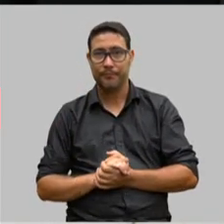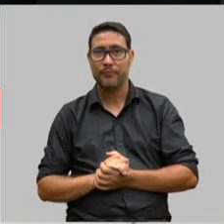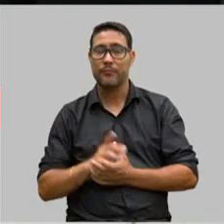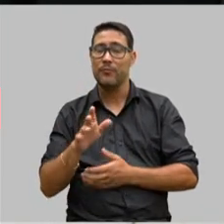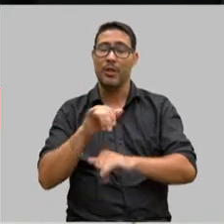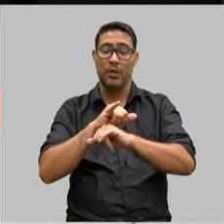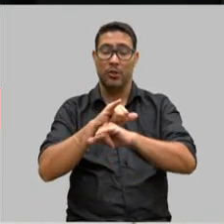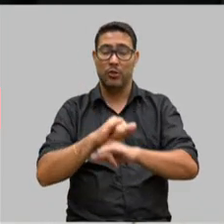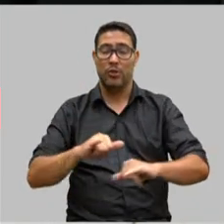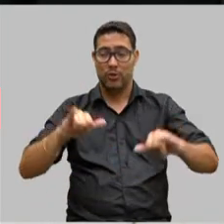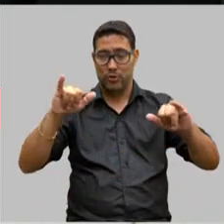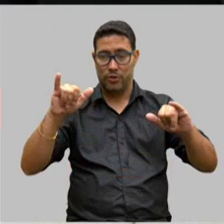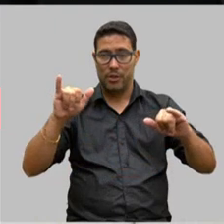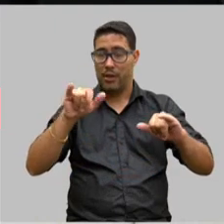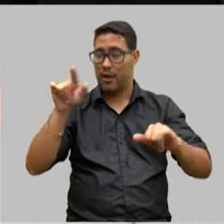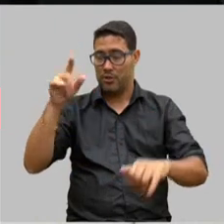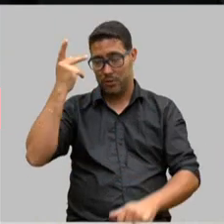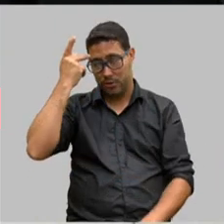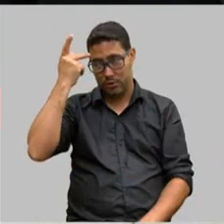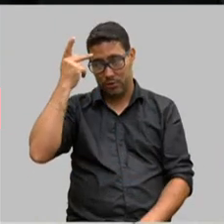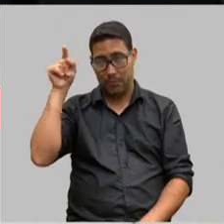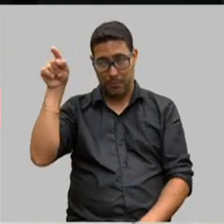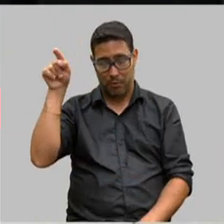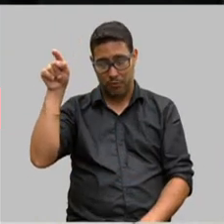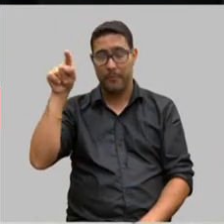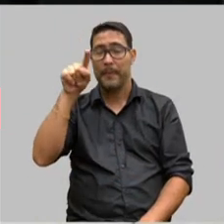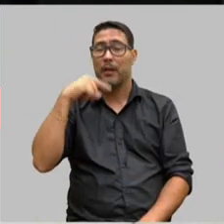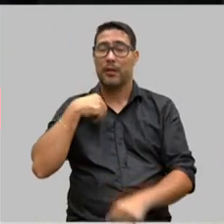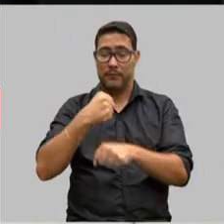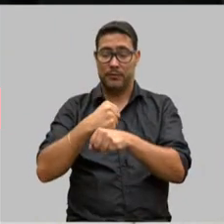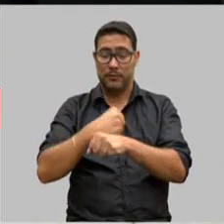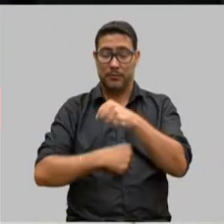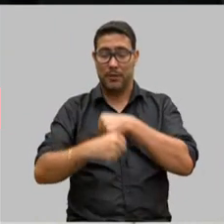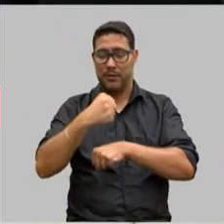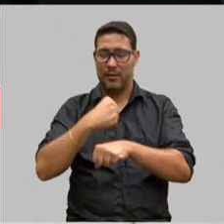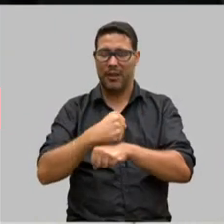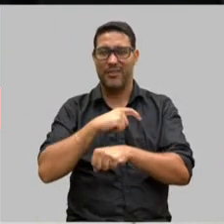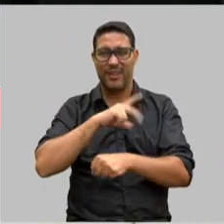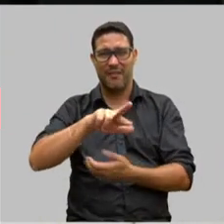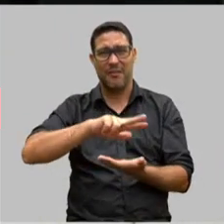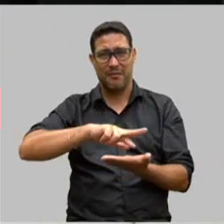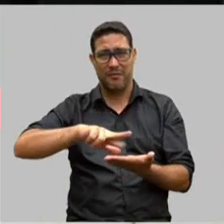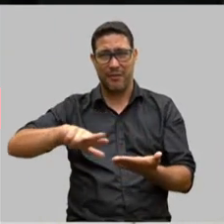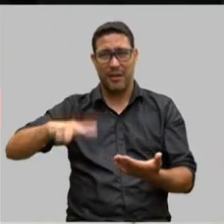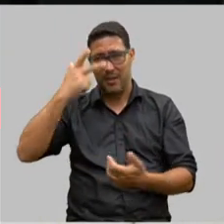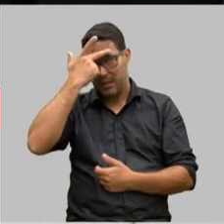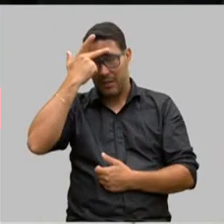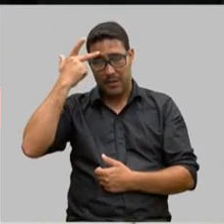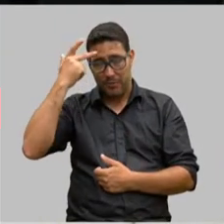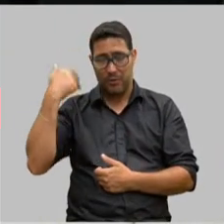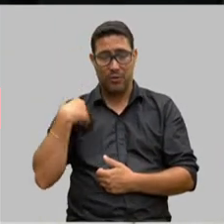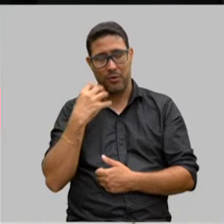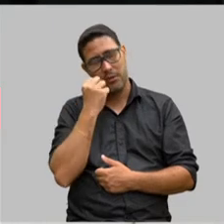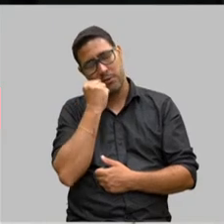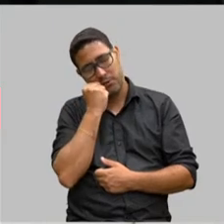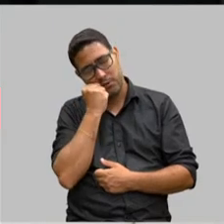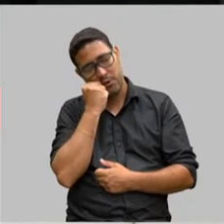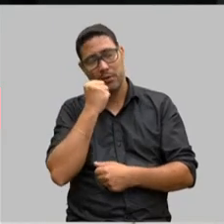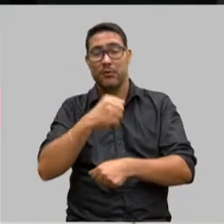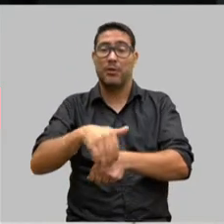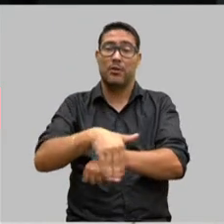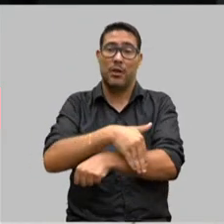mas sim de São Paulo, onde no ano passado nós tivemos vários óbitos de moradores de rua associados às ondas de